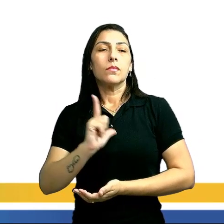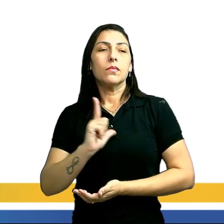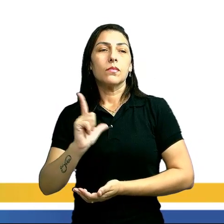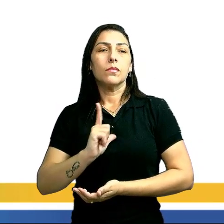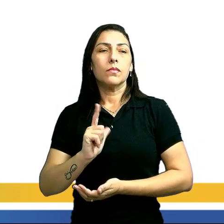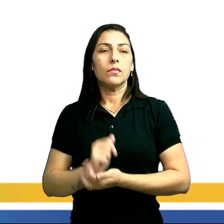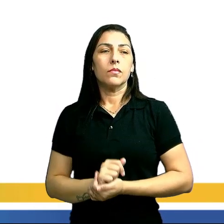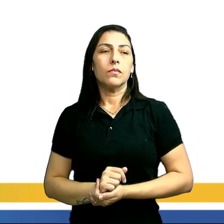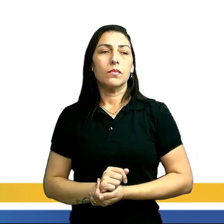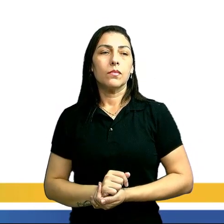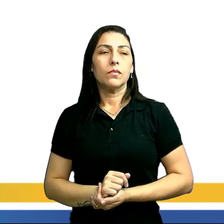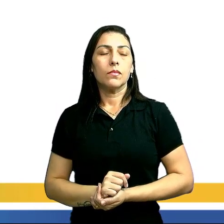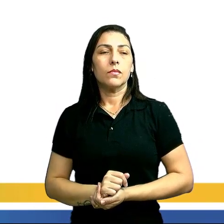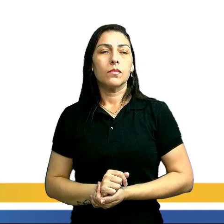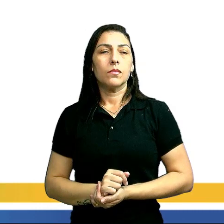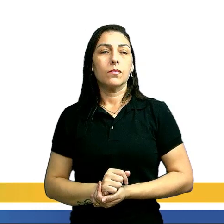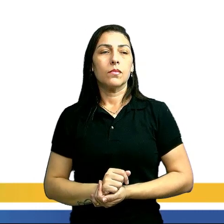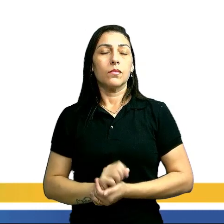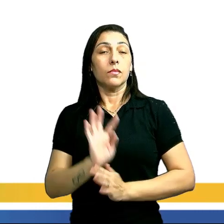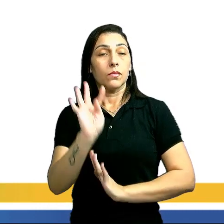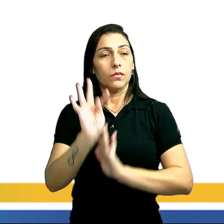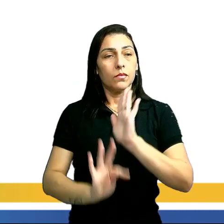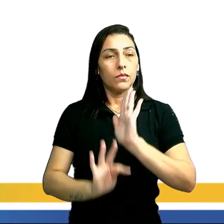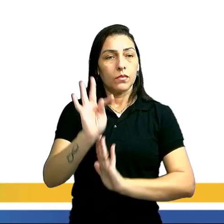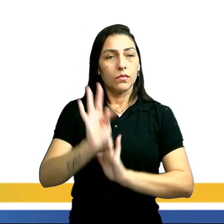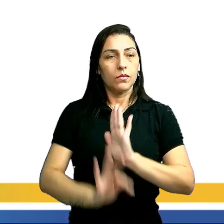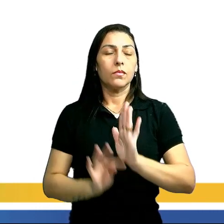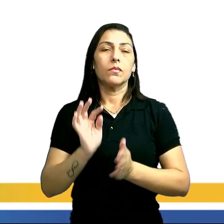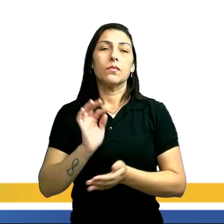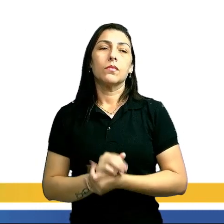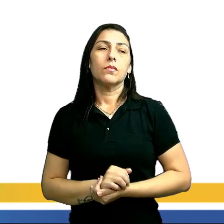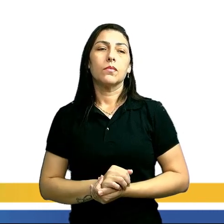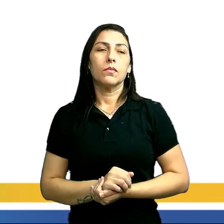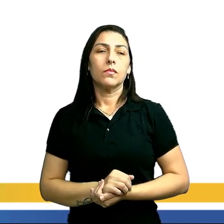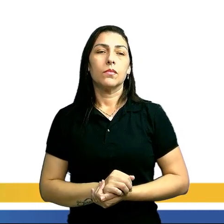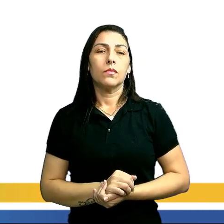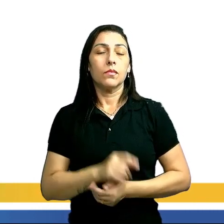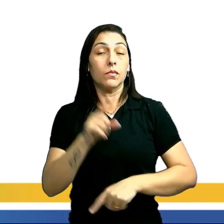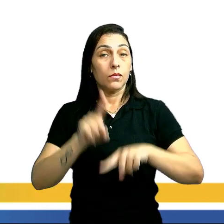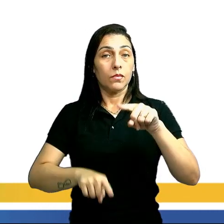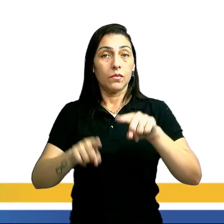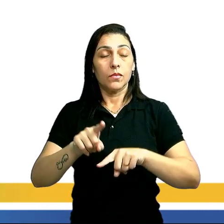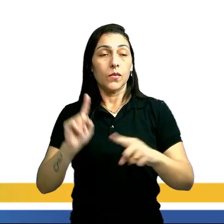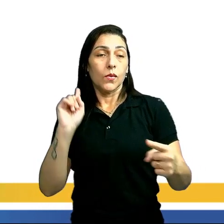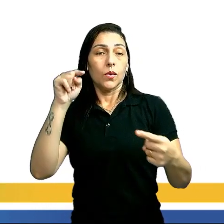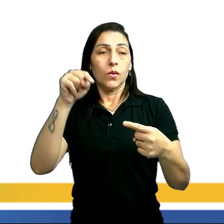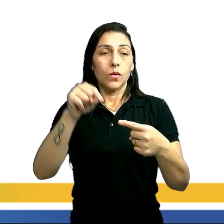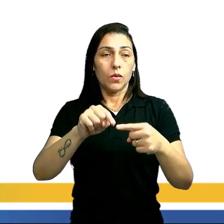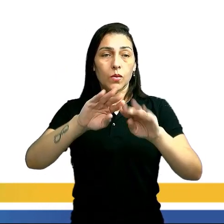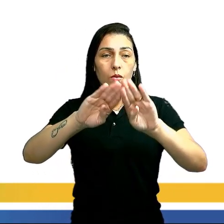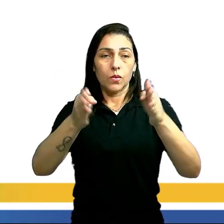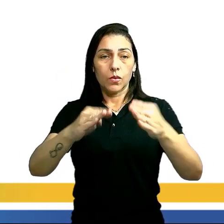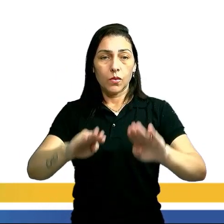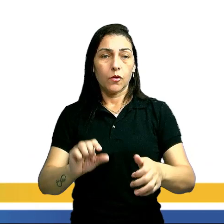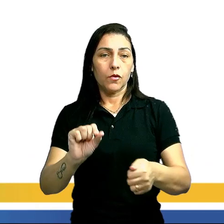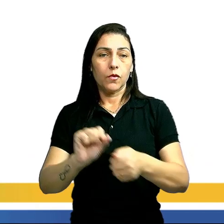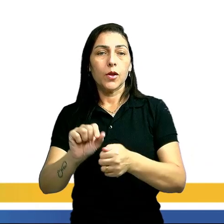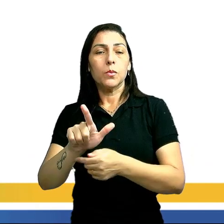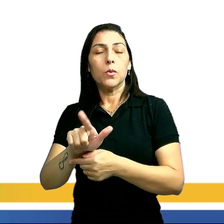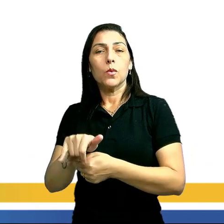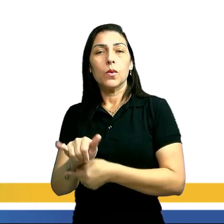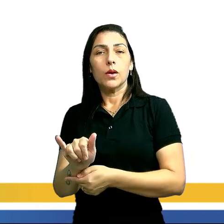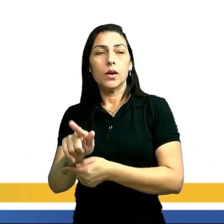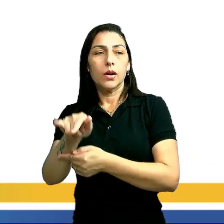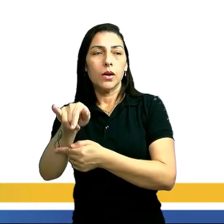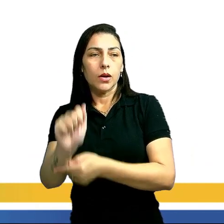seguinte no texto, página 141. O objetivo escultórico produzido